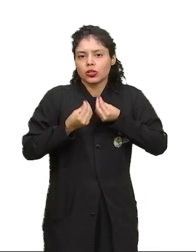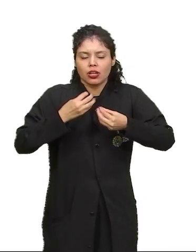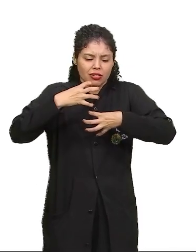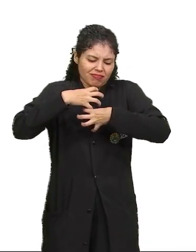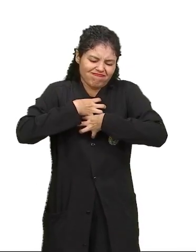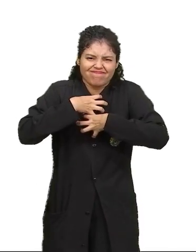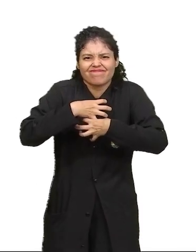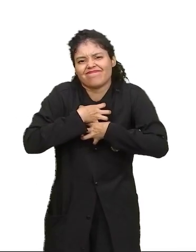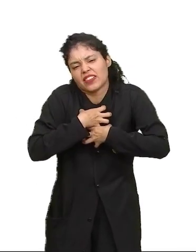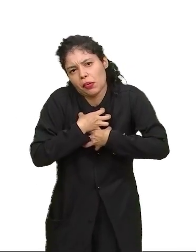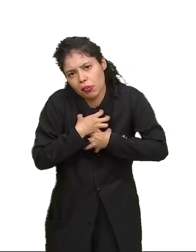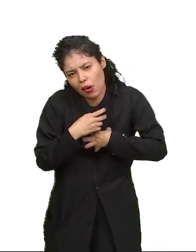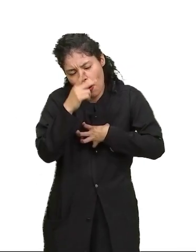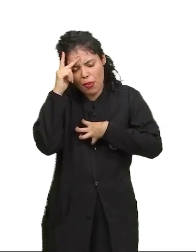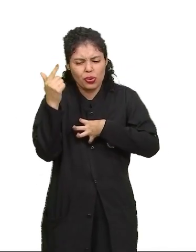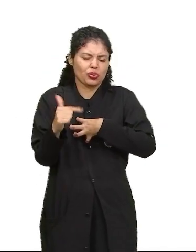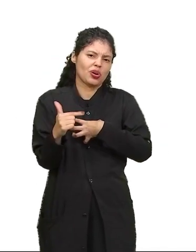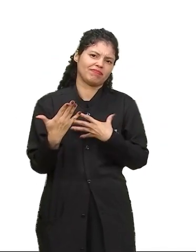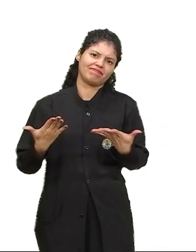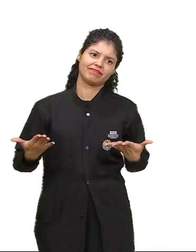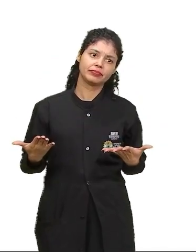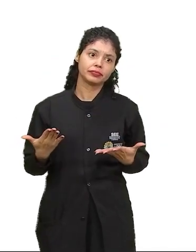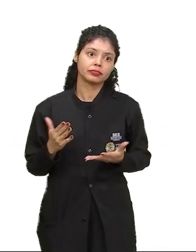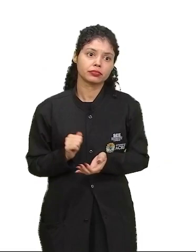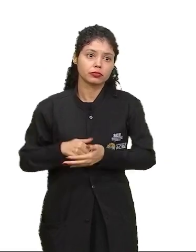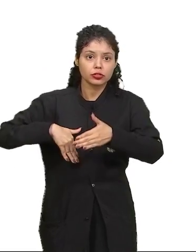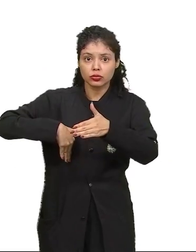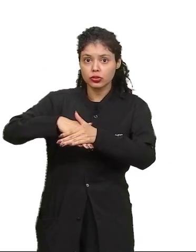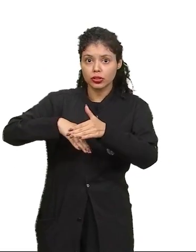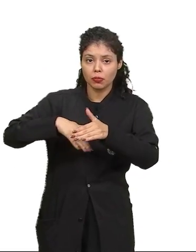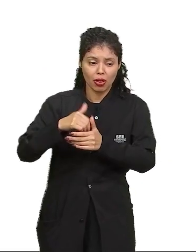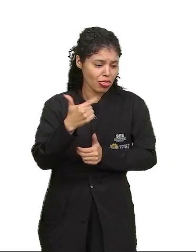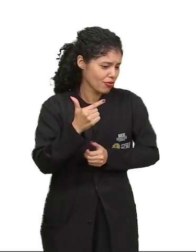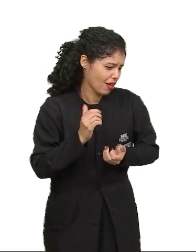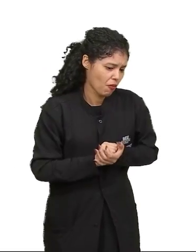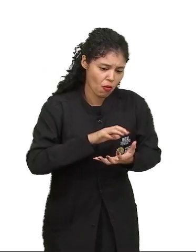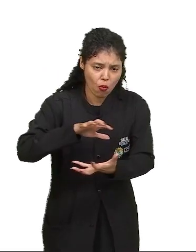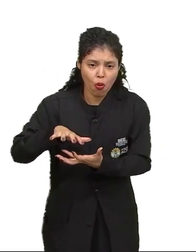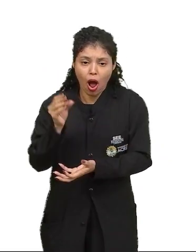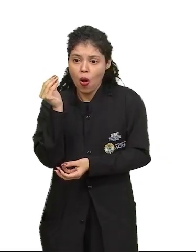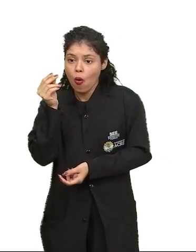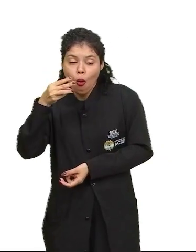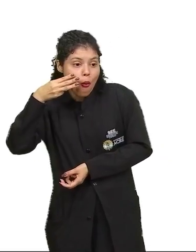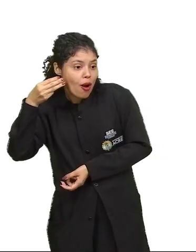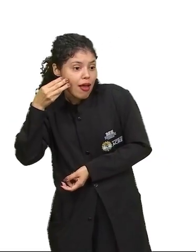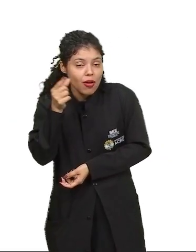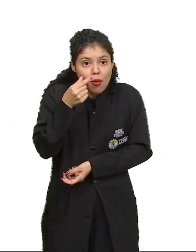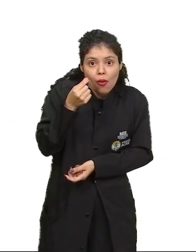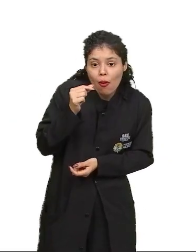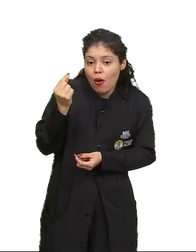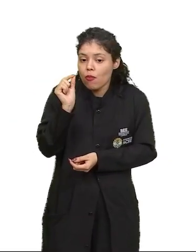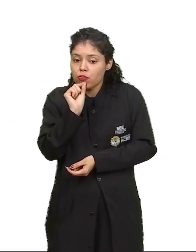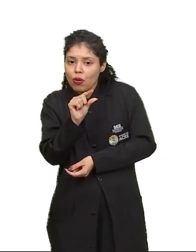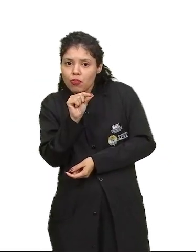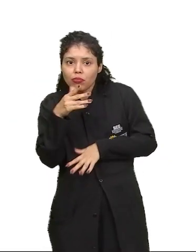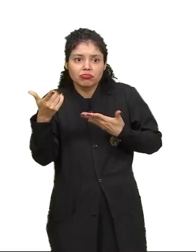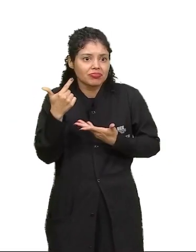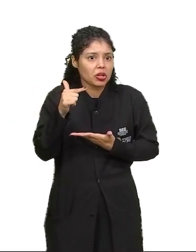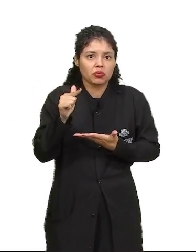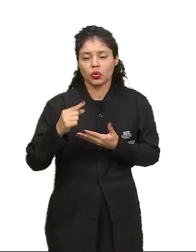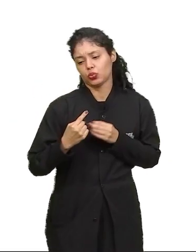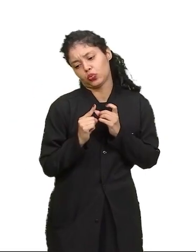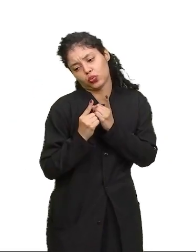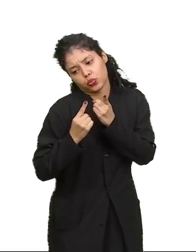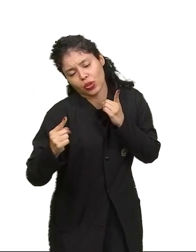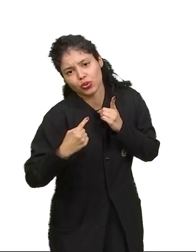se sente sem aquela pessoa. Futebol sem bola, piu-piu sem frajola, sou eu assim sem